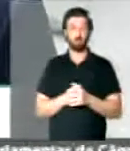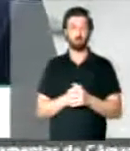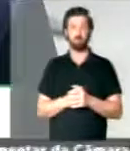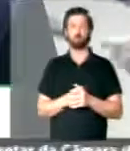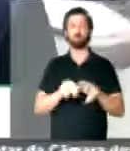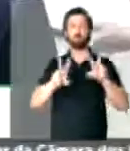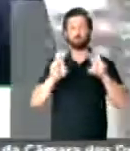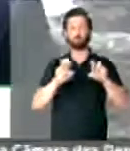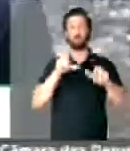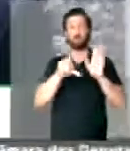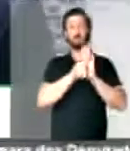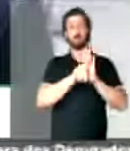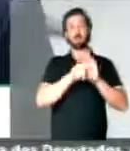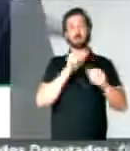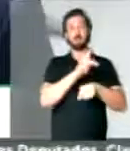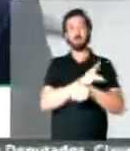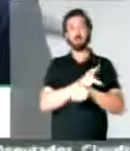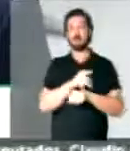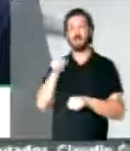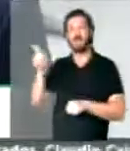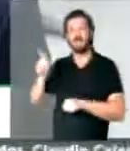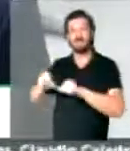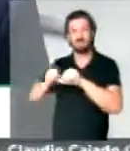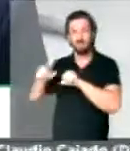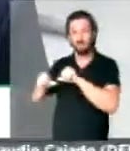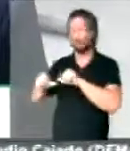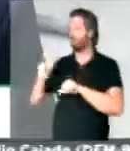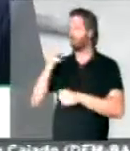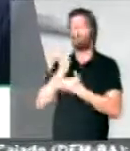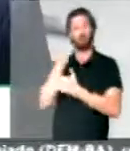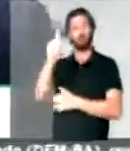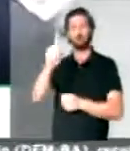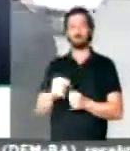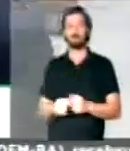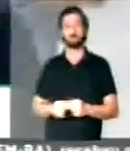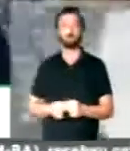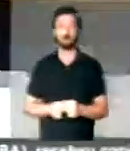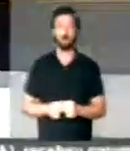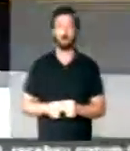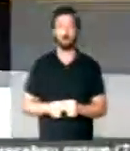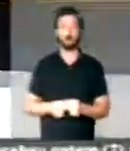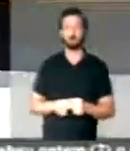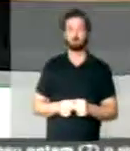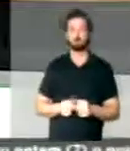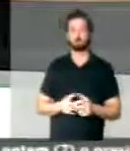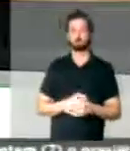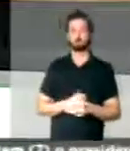reforma da Previdência. Essa que está aí não passará. Um abraço, deputado Heitor Chu. Muito obrigado.